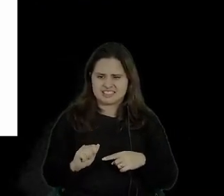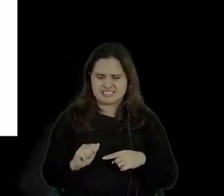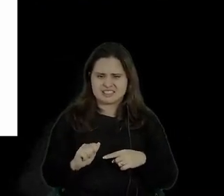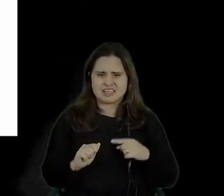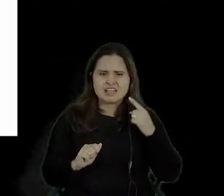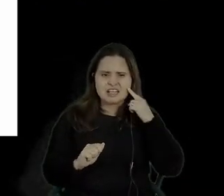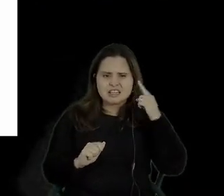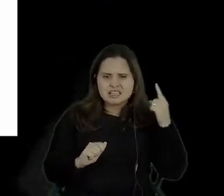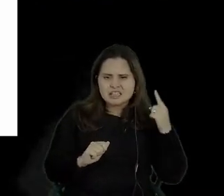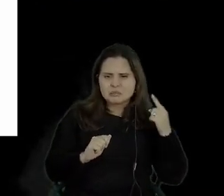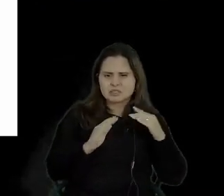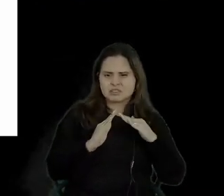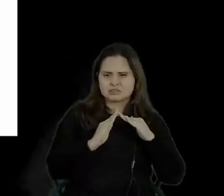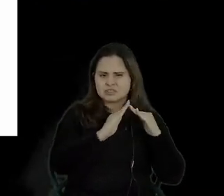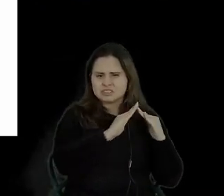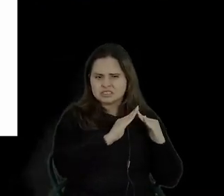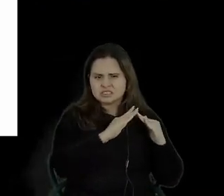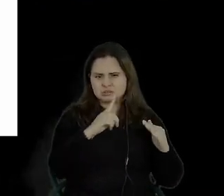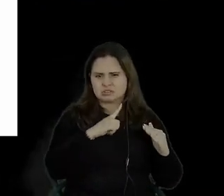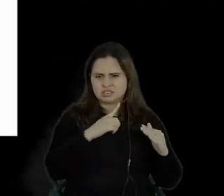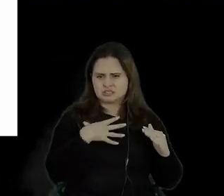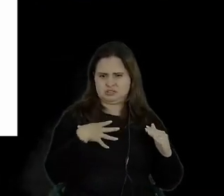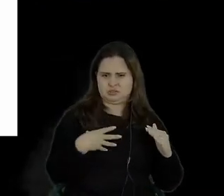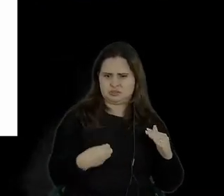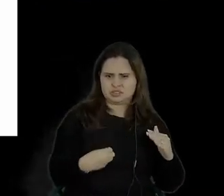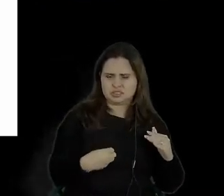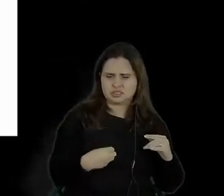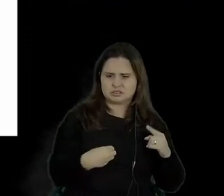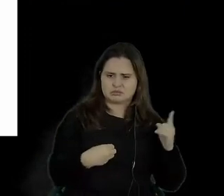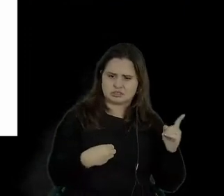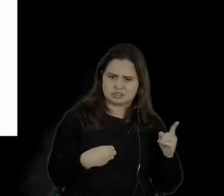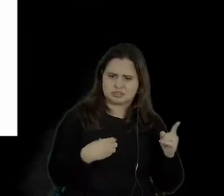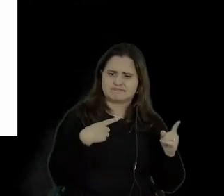filho roxinho? E esse filho veio a falecer?